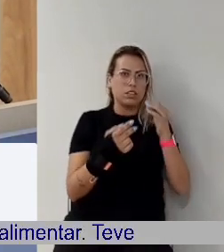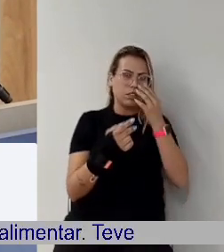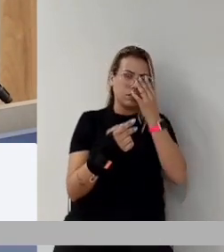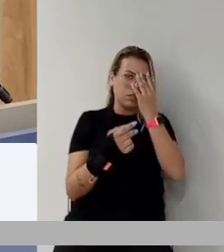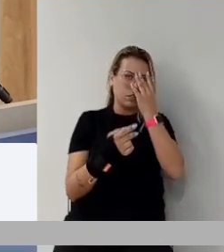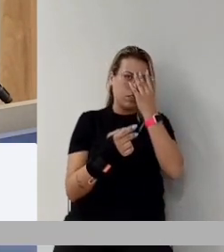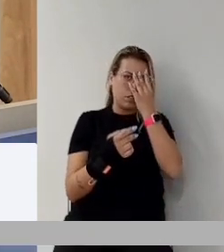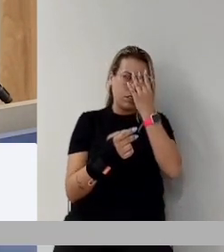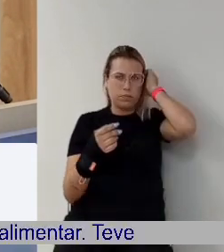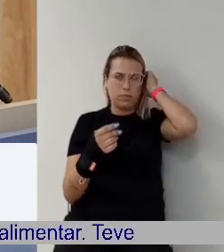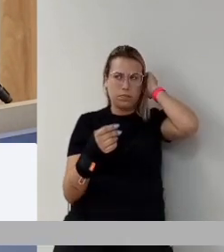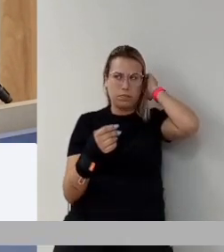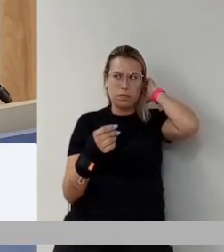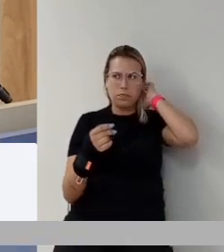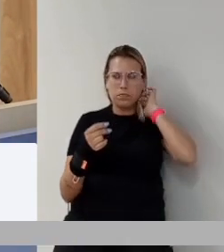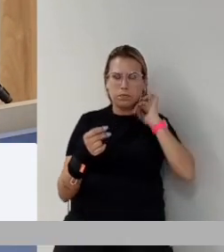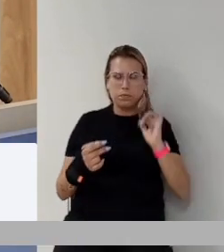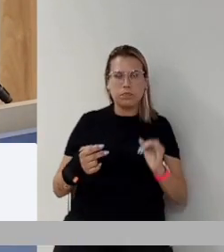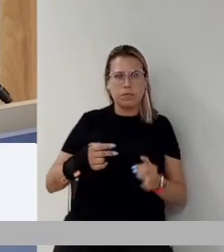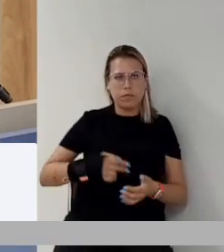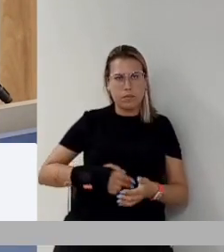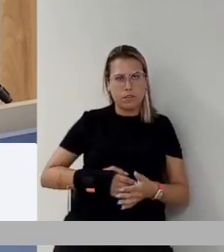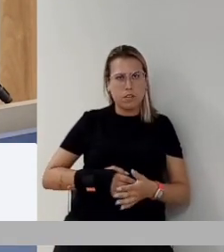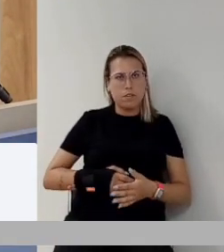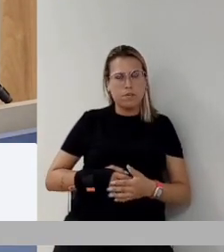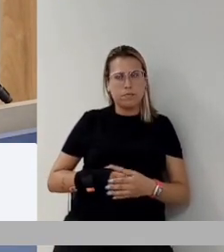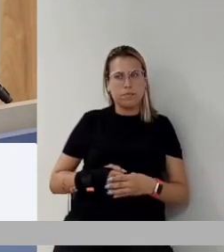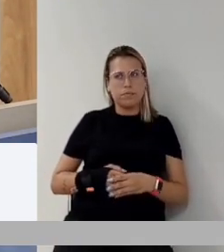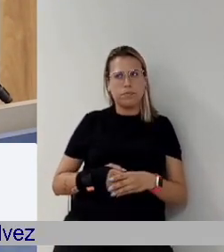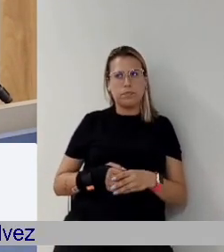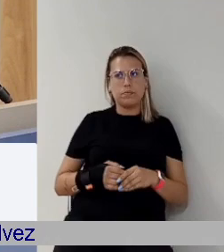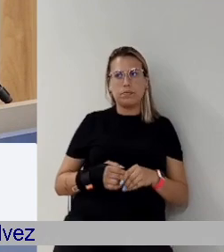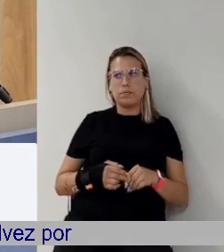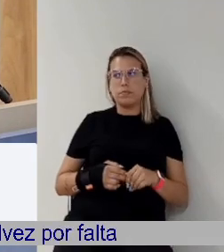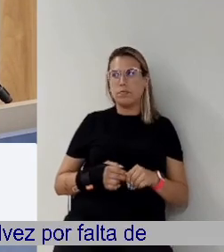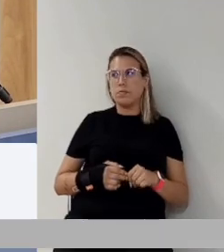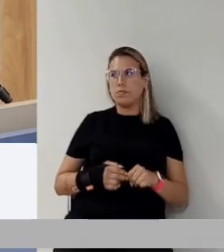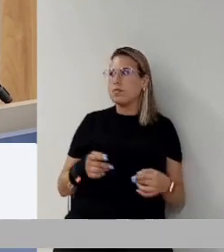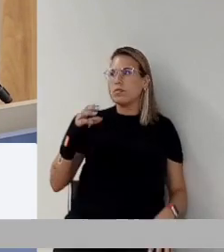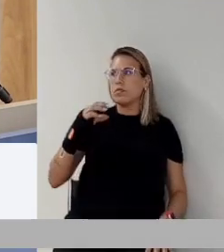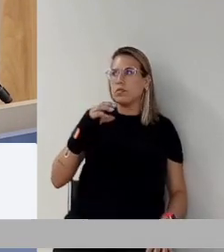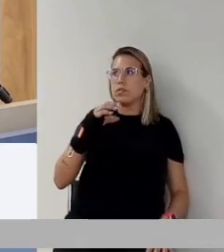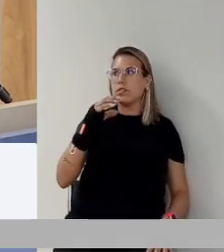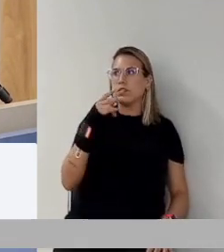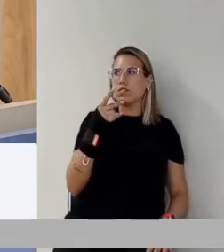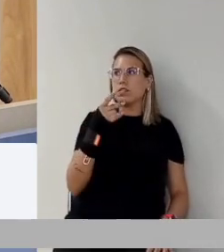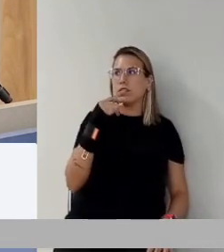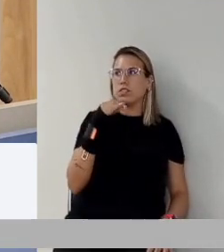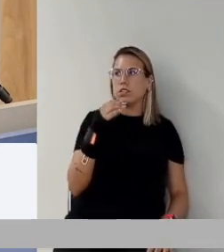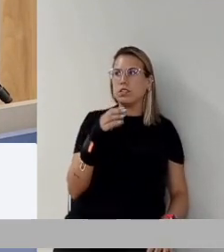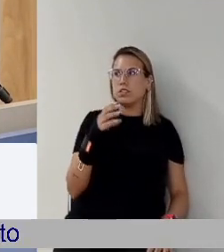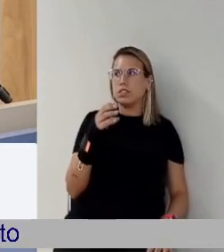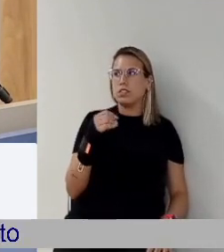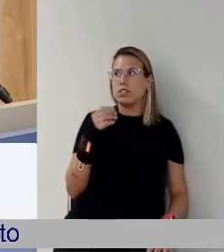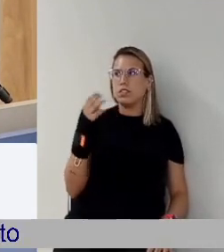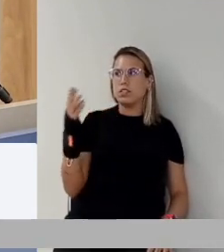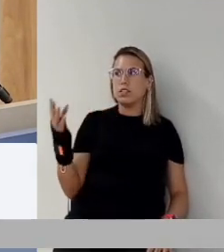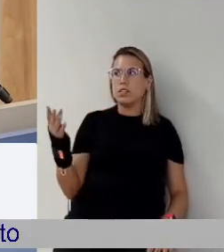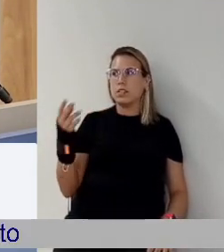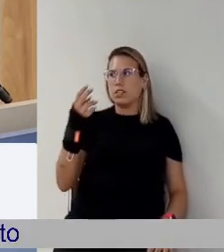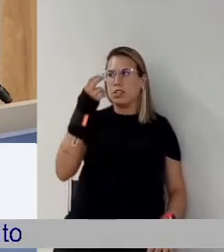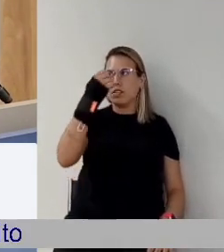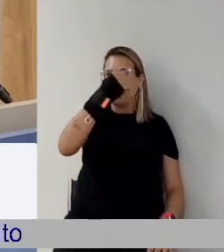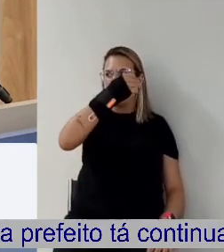querem impor mas aqui todos tem oportunidade Vereador Chico Brito era pré-candidato a prefeito tá continua aqui do nosso